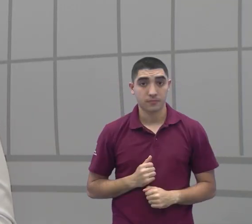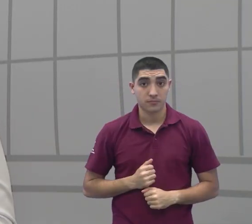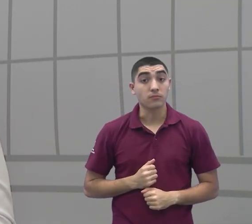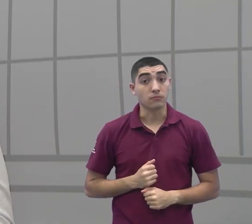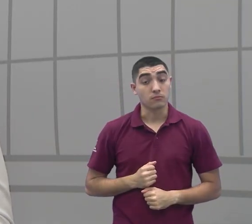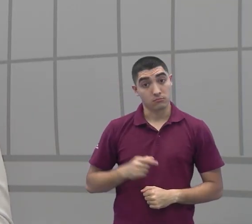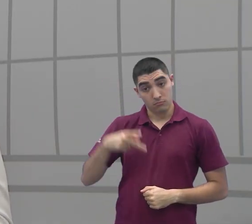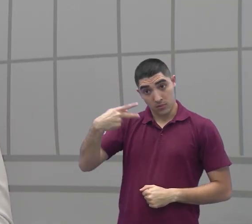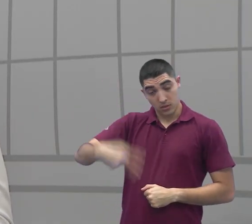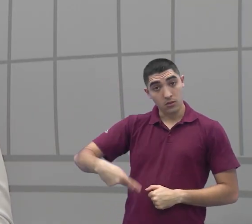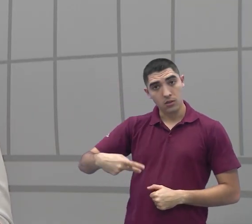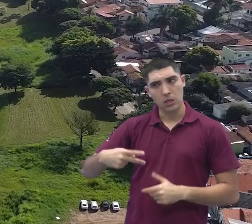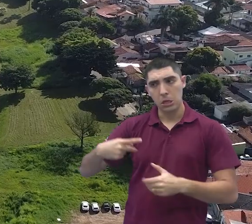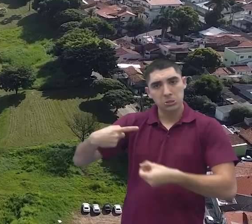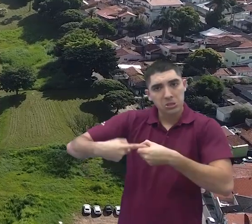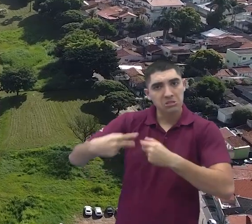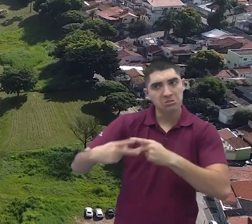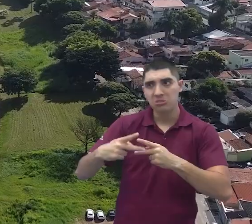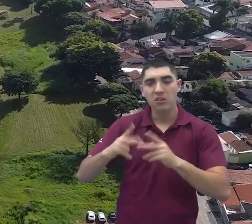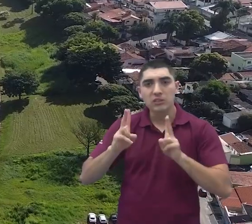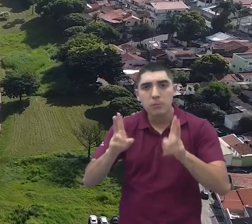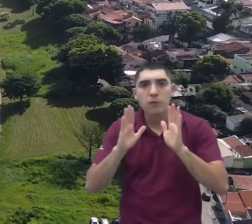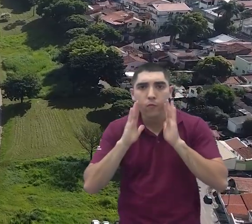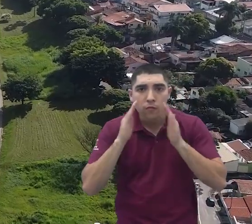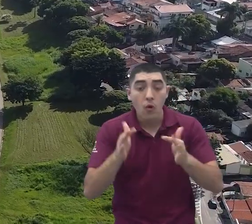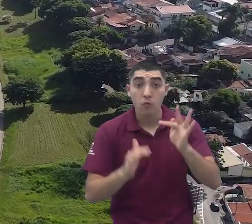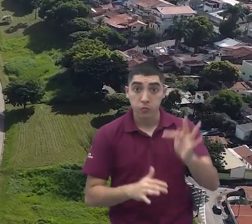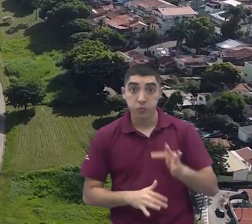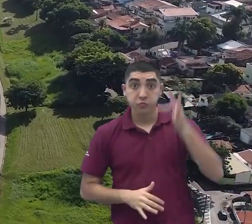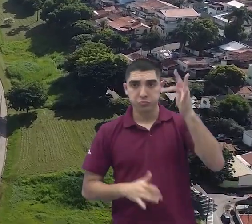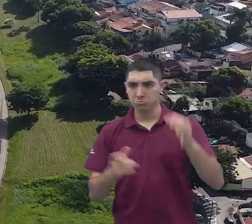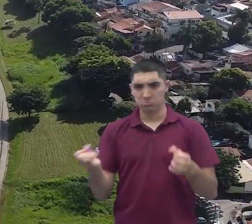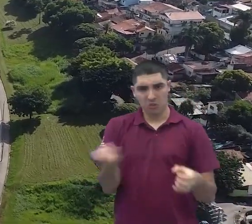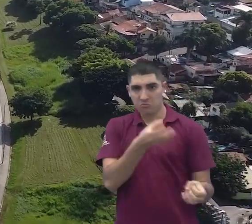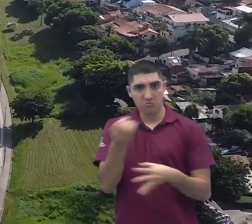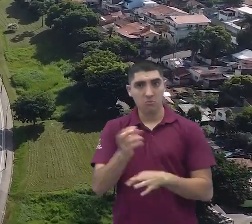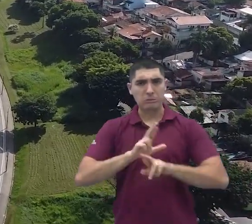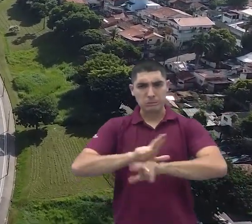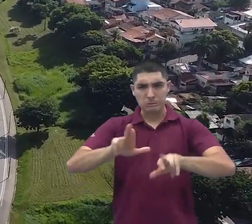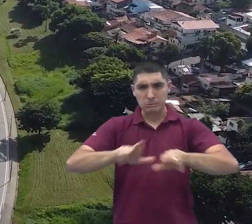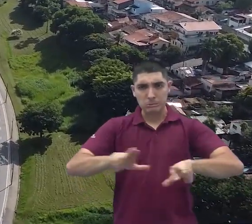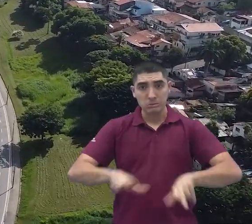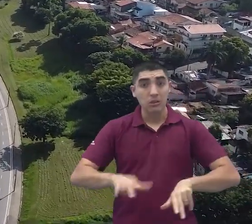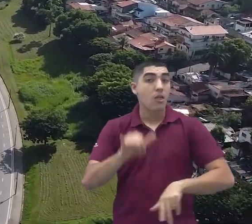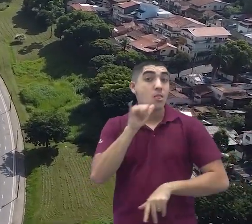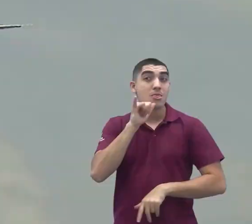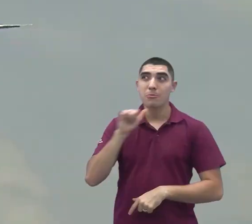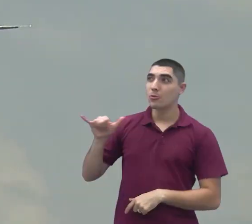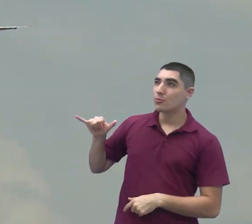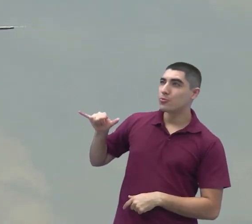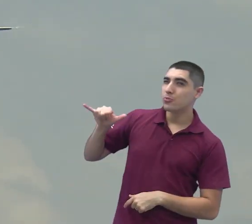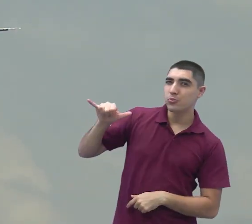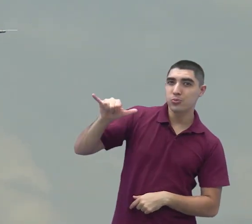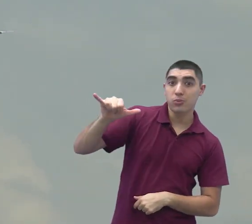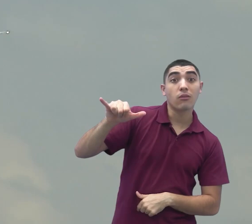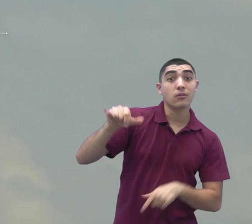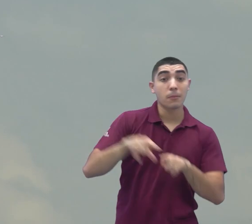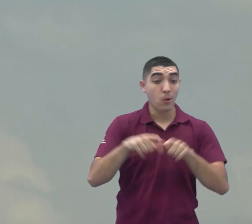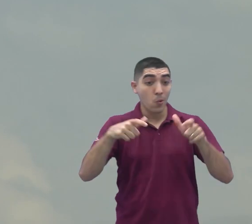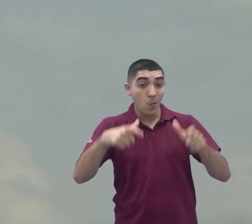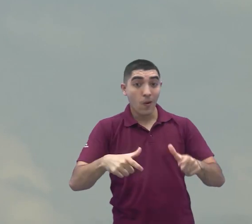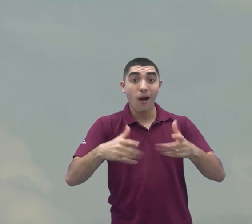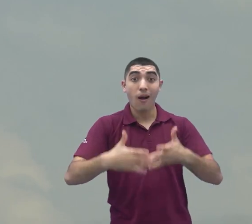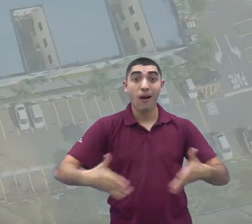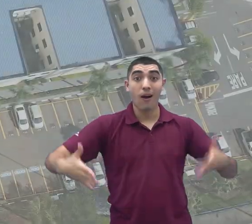que ela vem buscar junto à Câmara. Em uma cidade marcada pelo olhar para o futuro, a inovação ganha forma. O avião que impulsiona